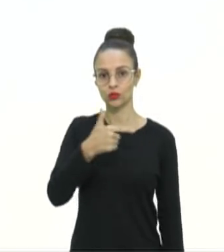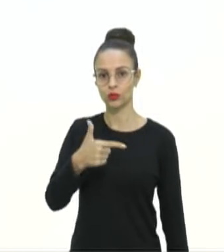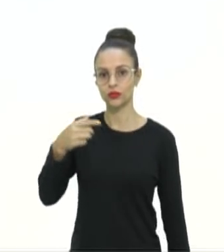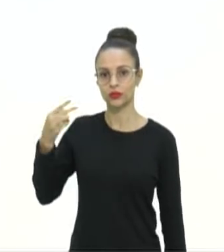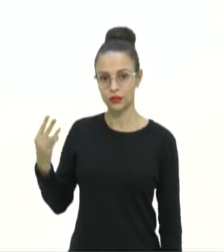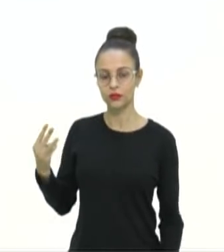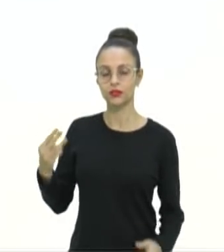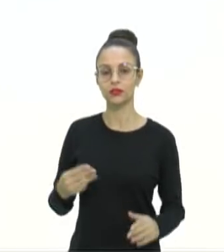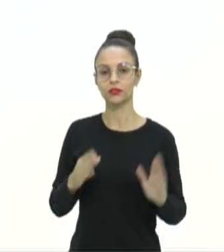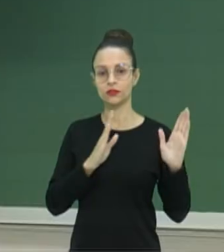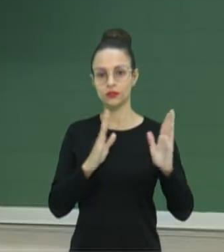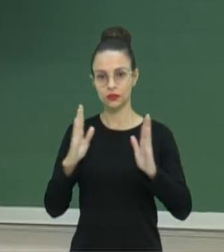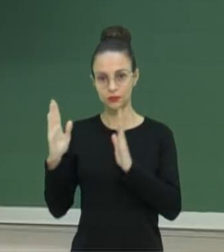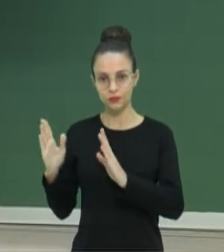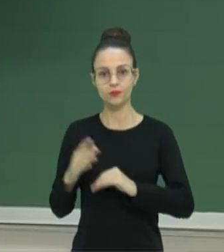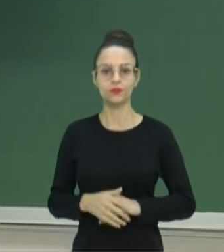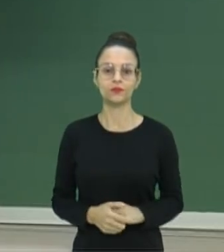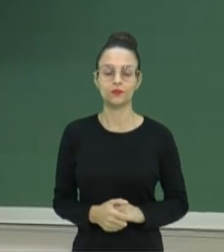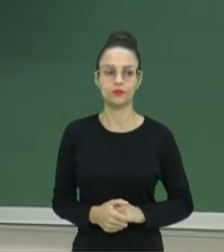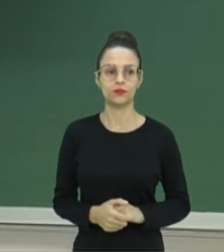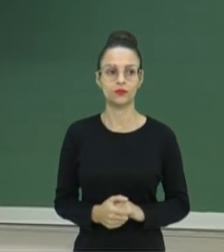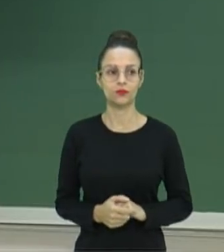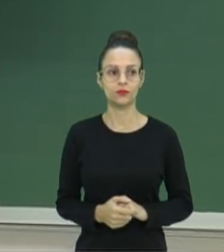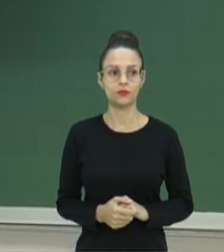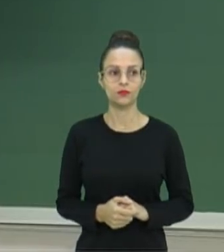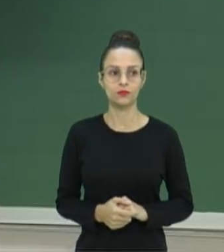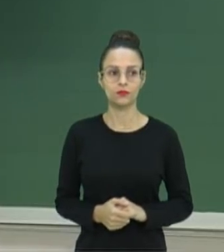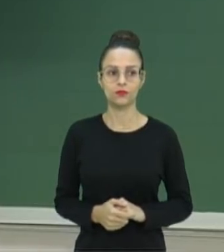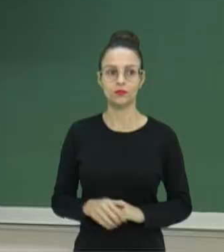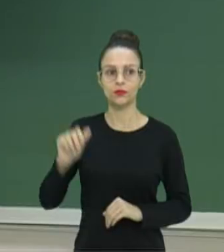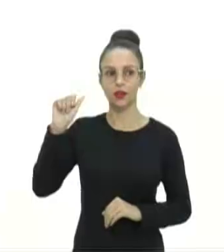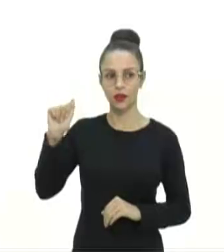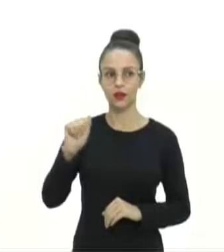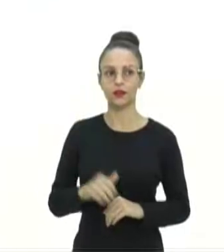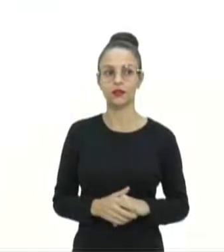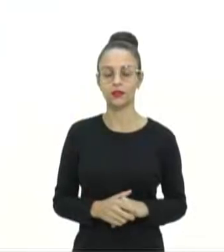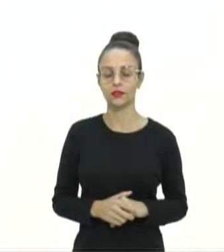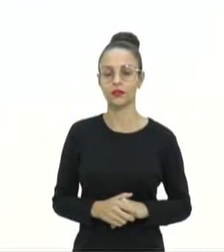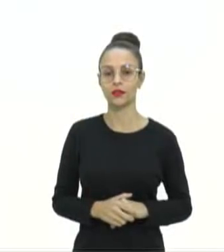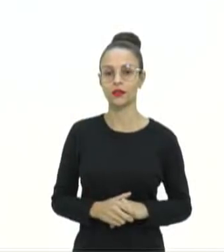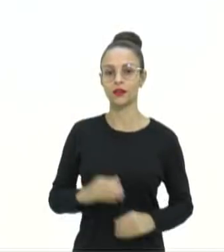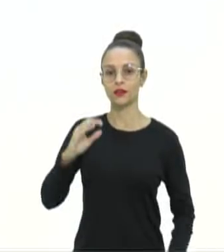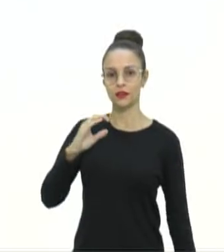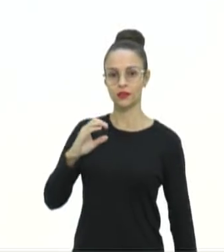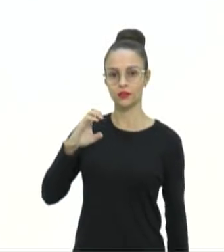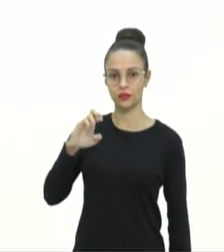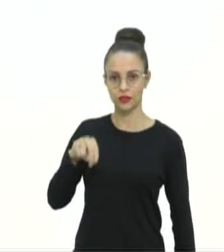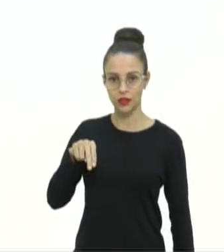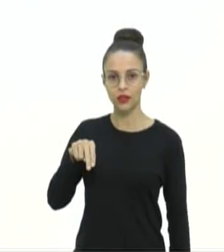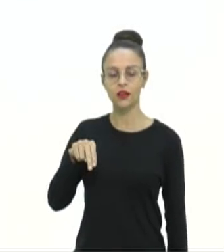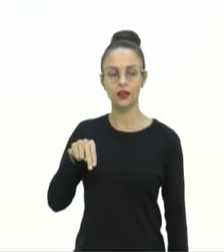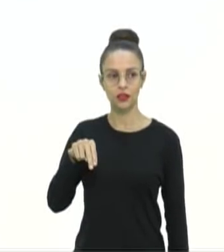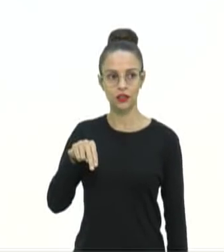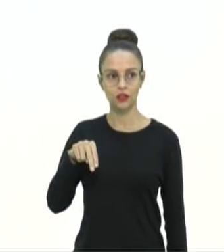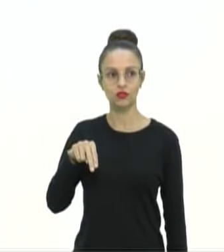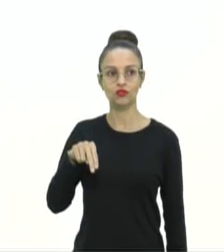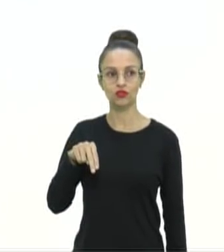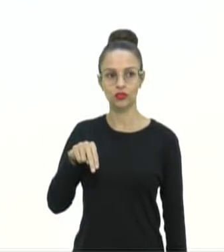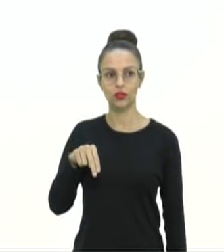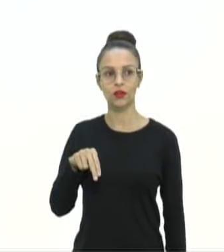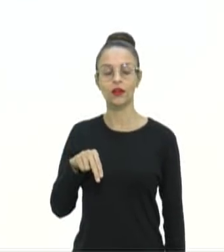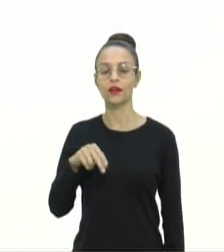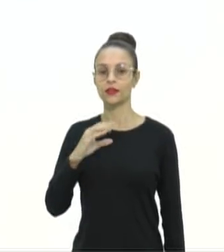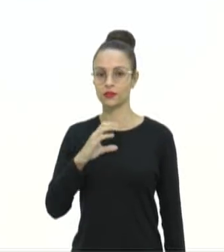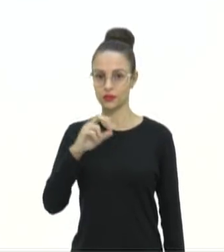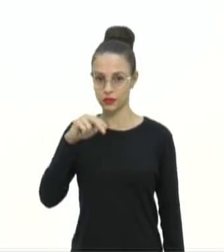3, respectivamente, certo? Então, a gente tem o item A, energia cinética, na primeira situação, segunda